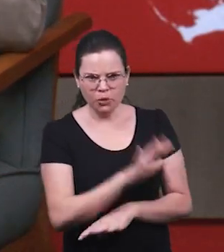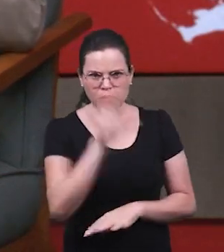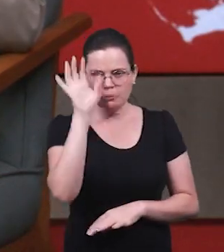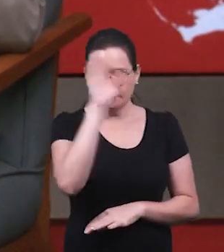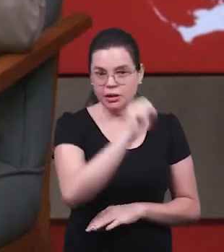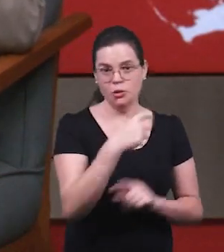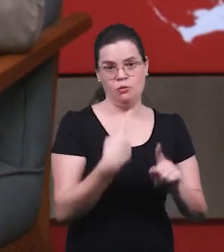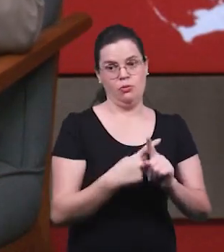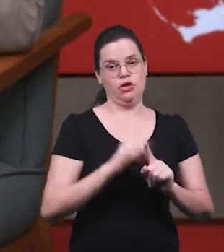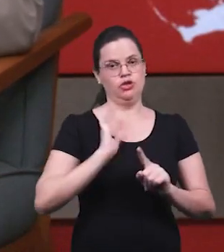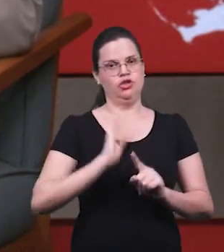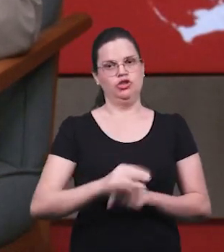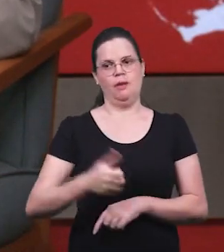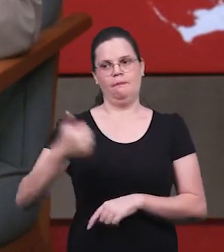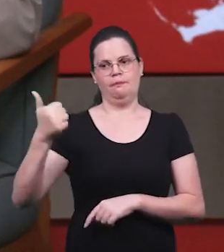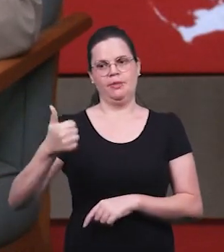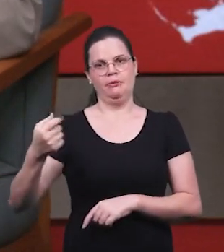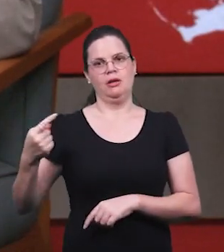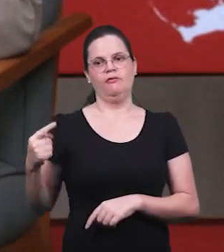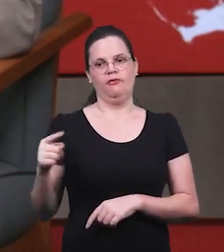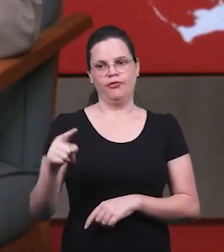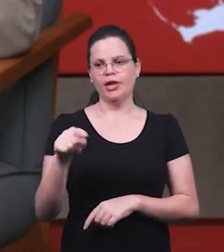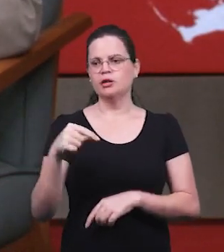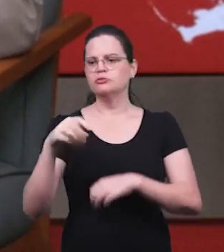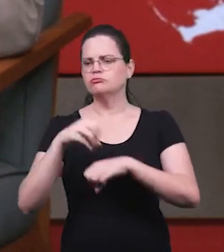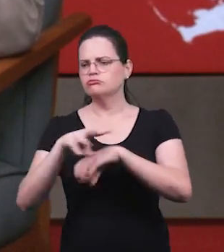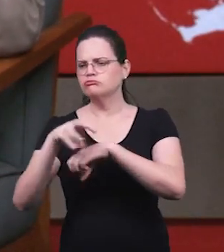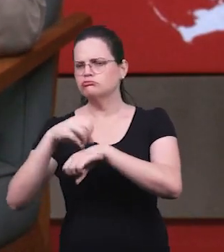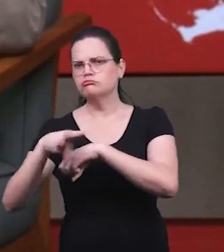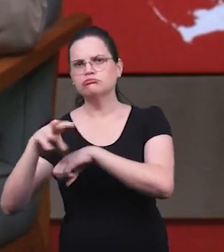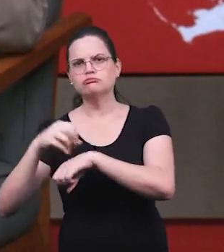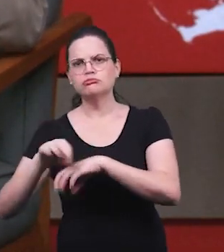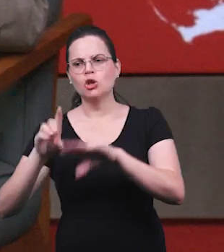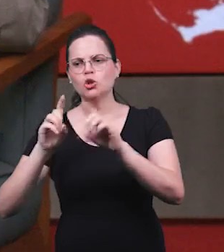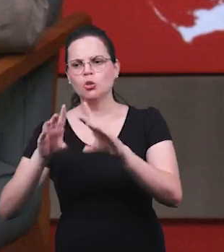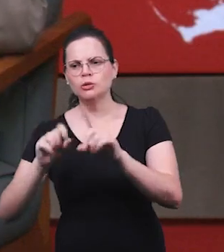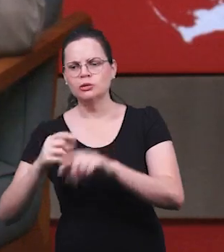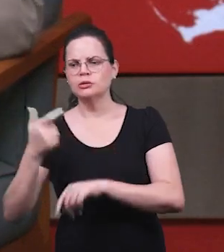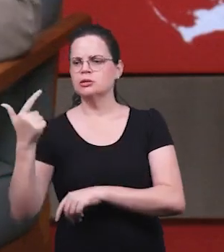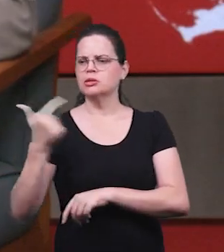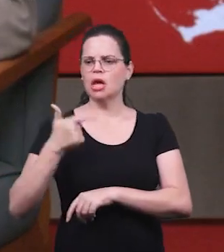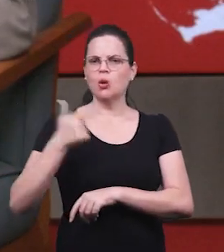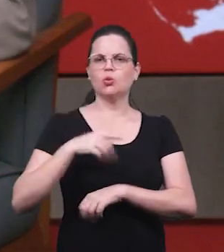já tinha passado essa